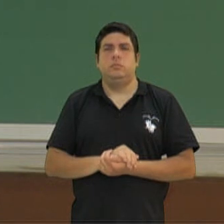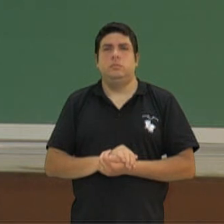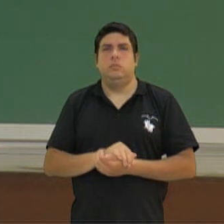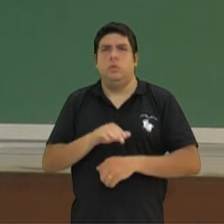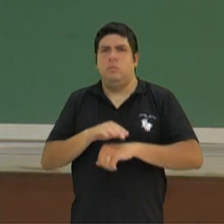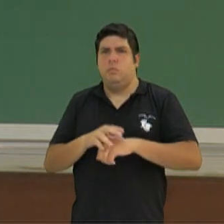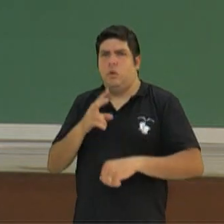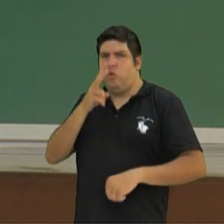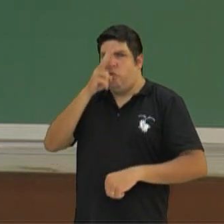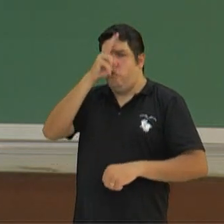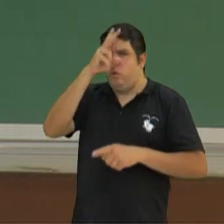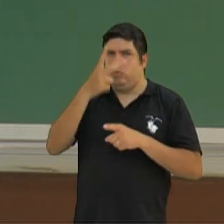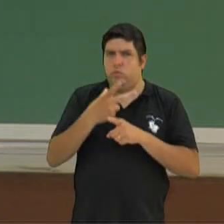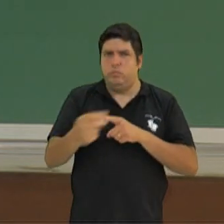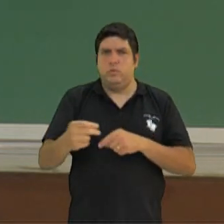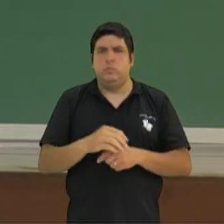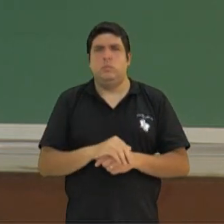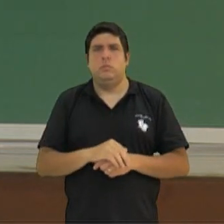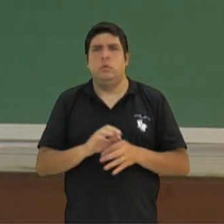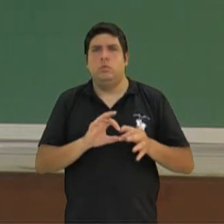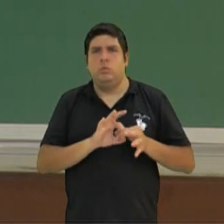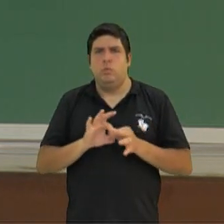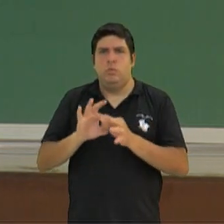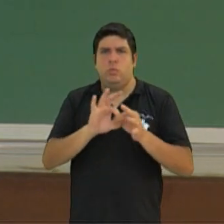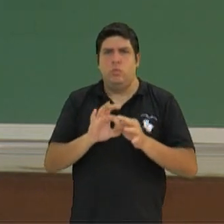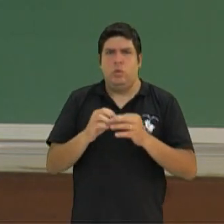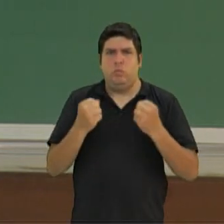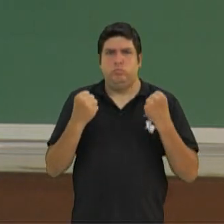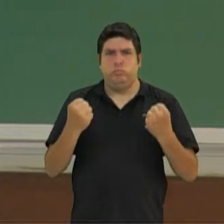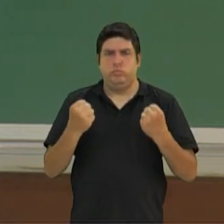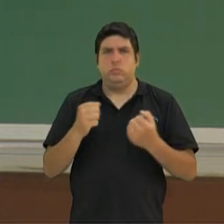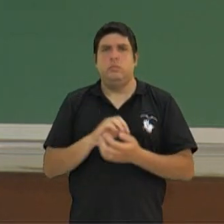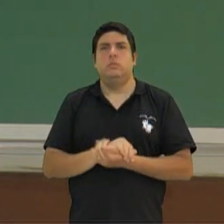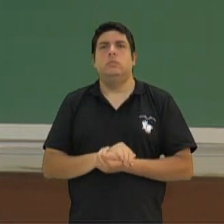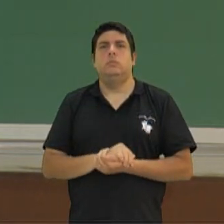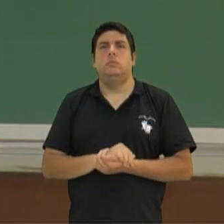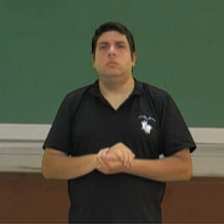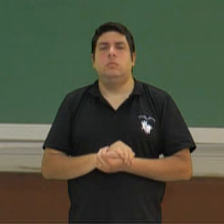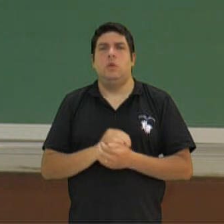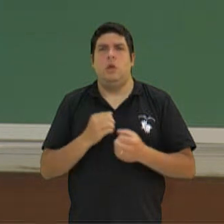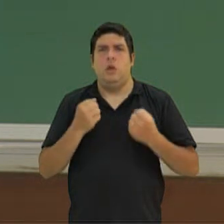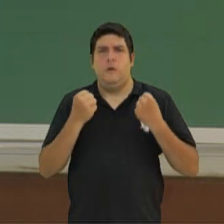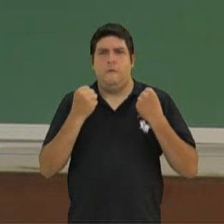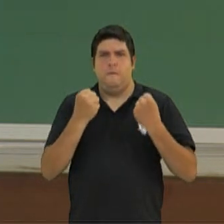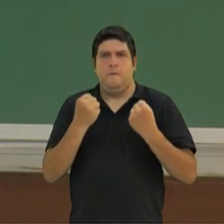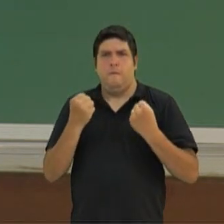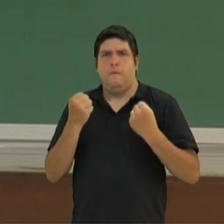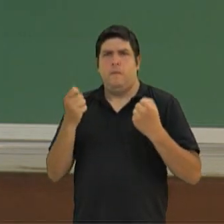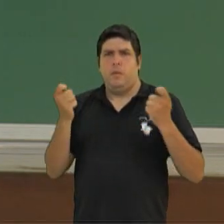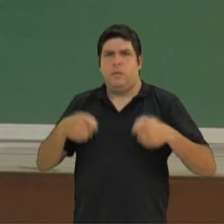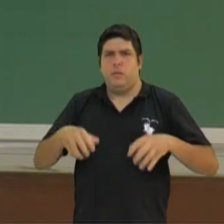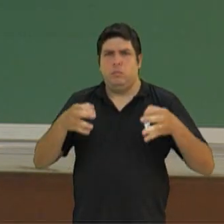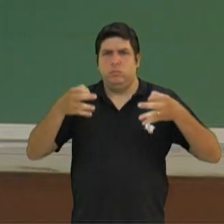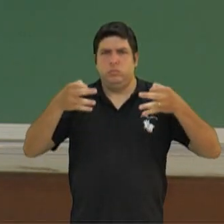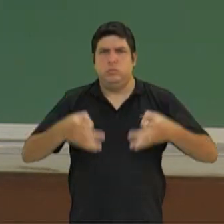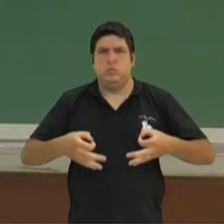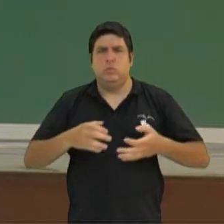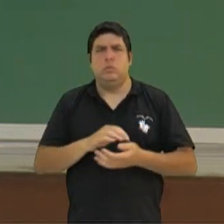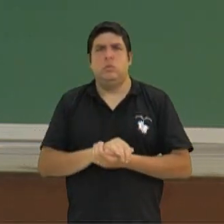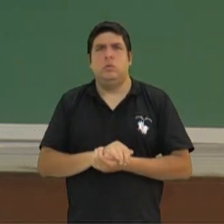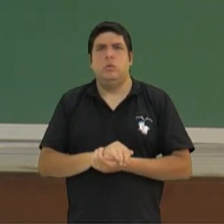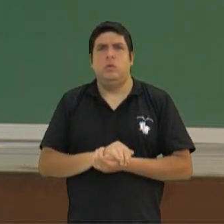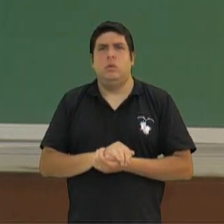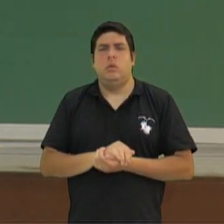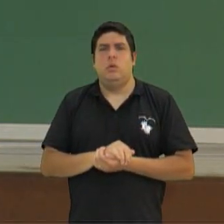vence? Não. A união faz a força? Sim. A força carrega a justiça nas costas? Não. O ataque é a melhor defesa? Não.